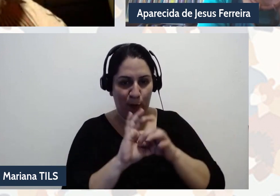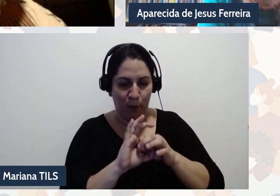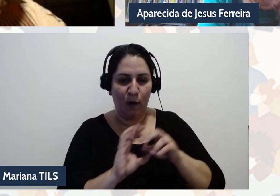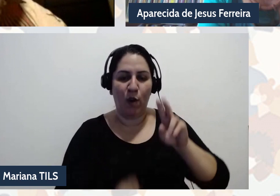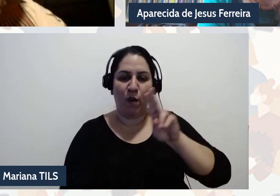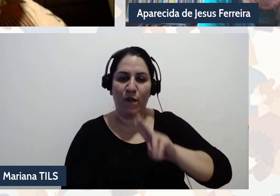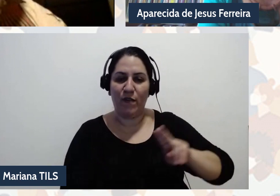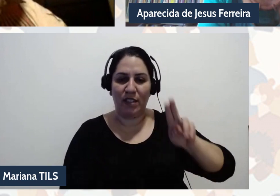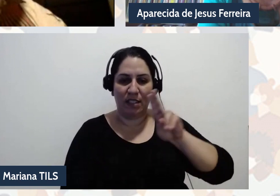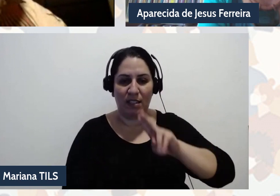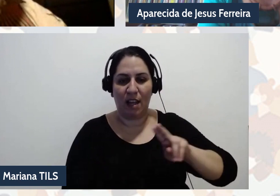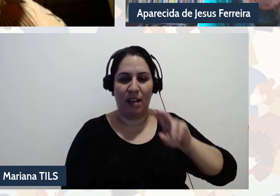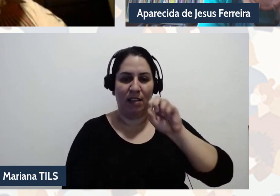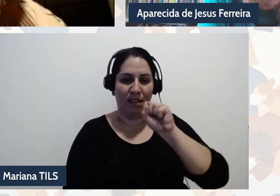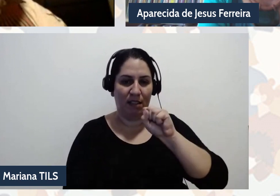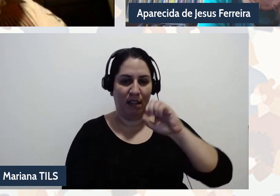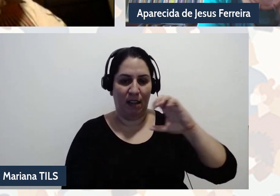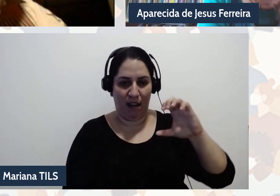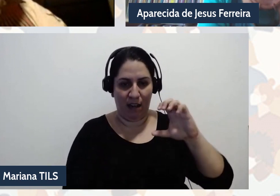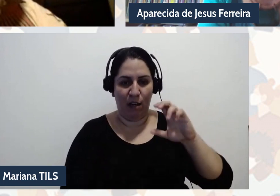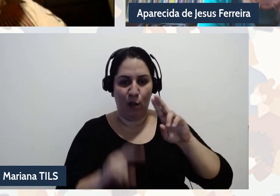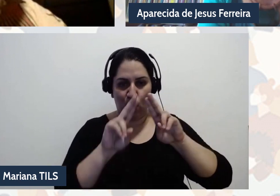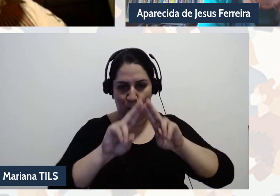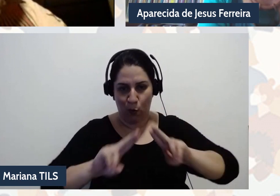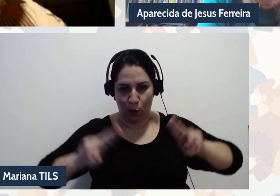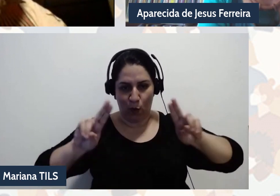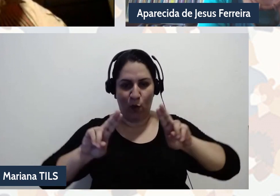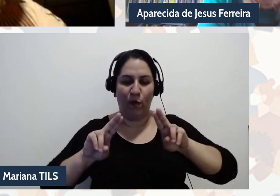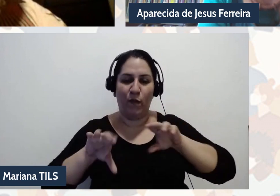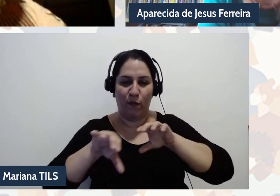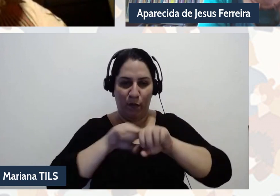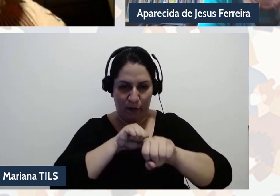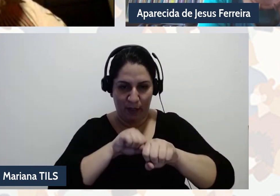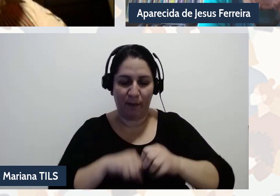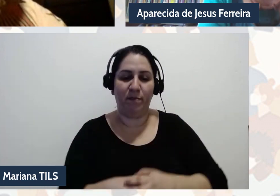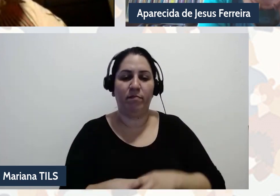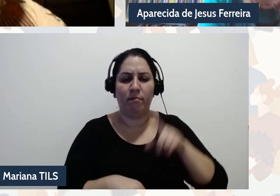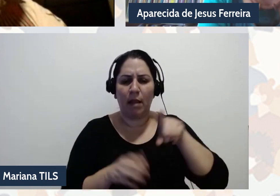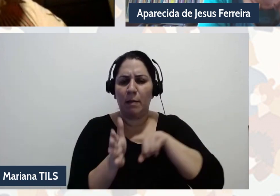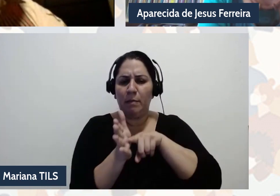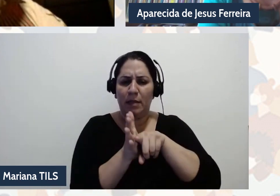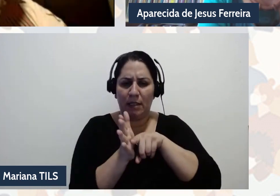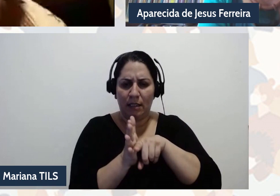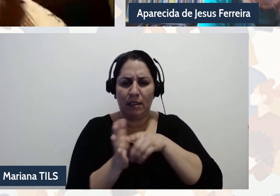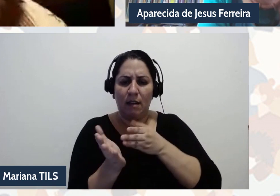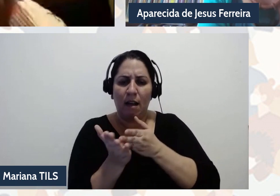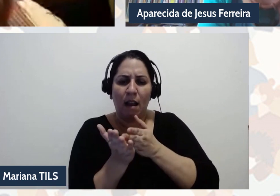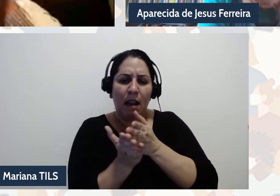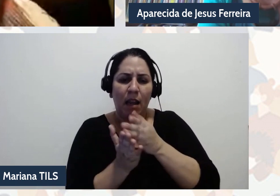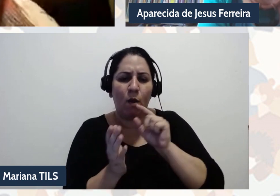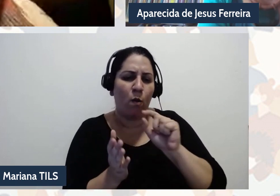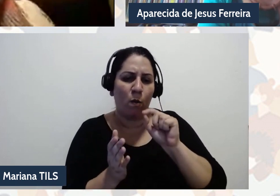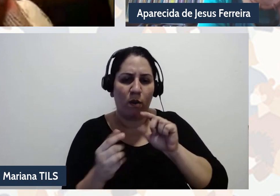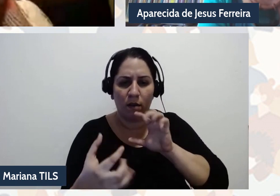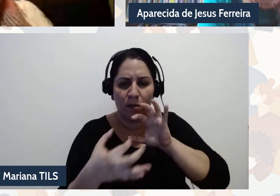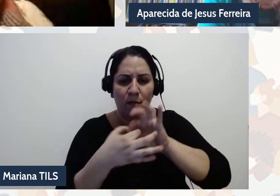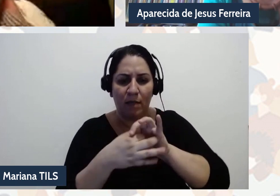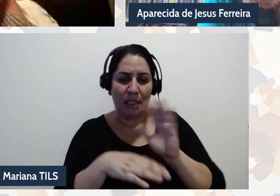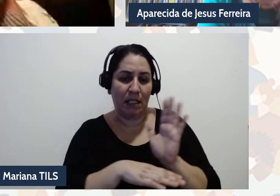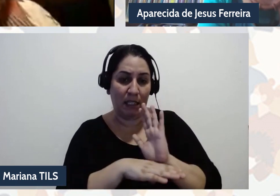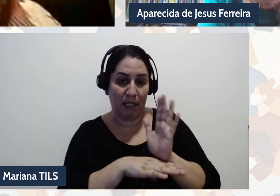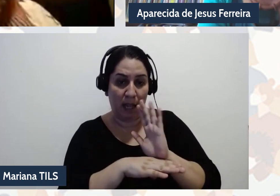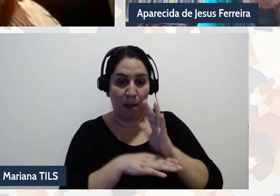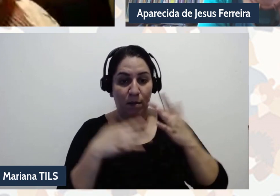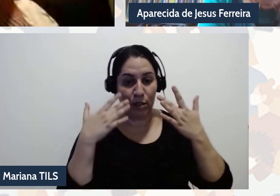Universidade Federal de Santa Catarina, com a linha de pesquisa em Literatura, Cinema e Teatro. É pós-doutora